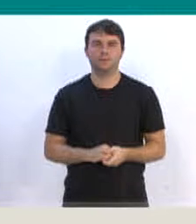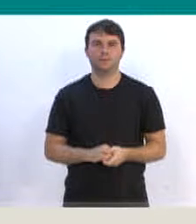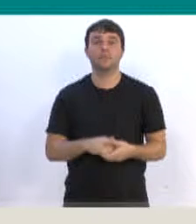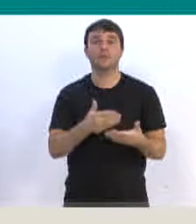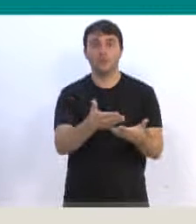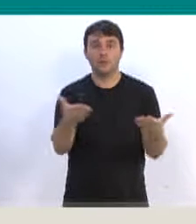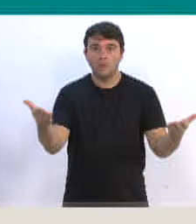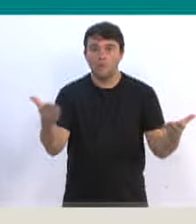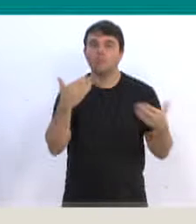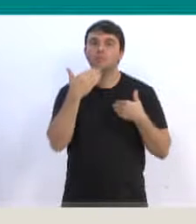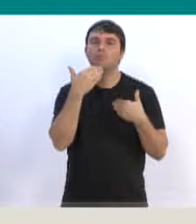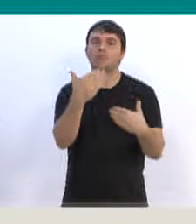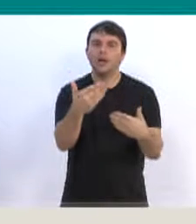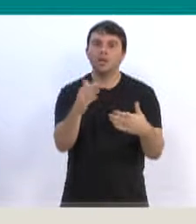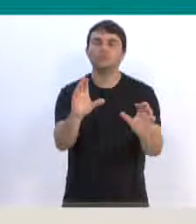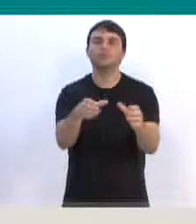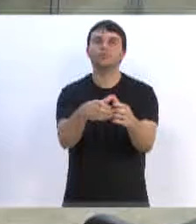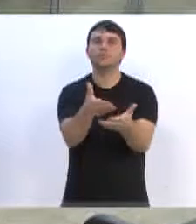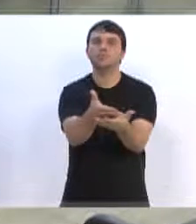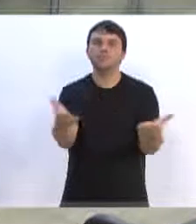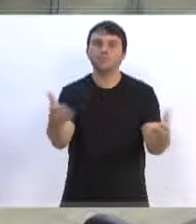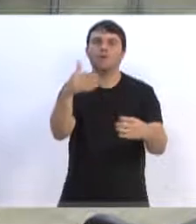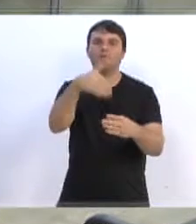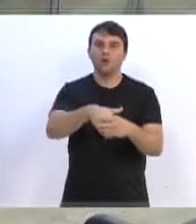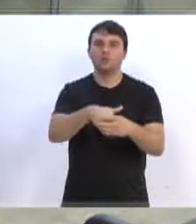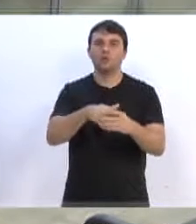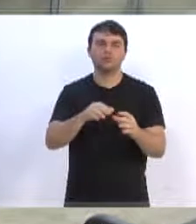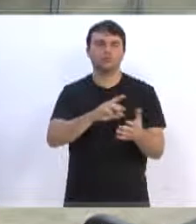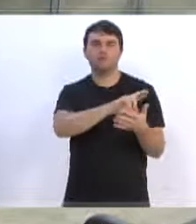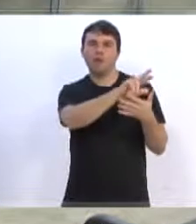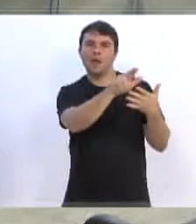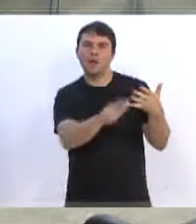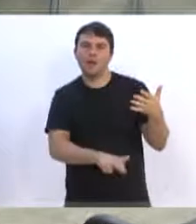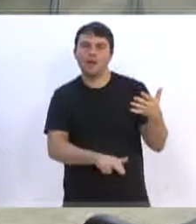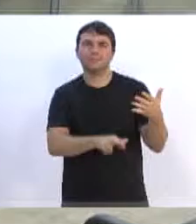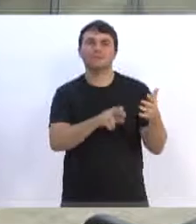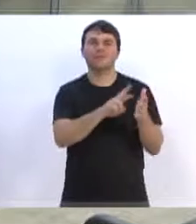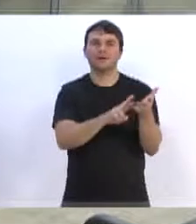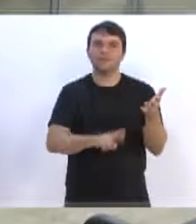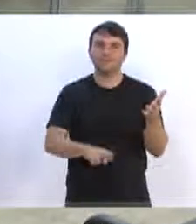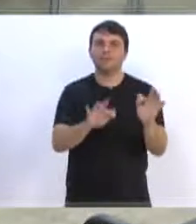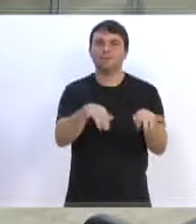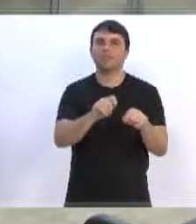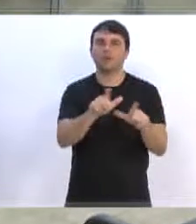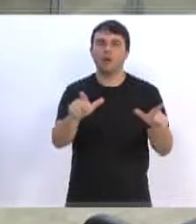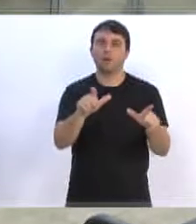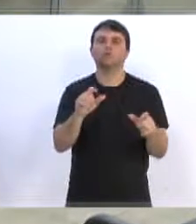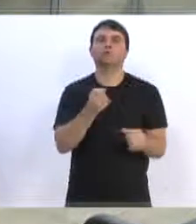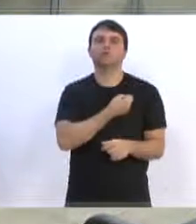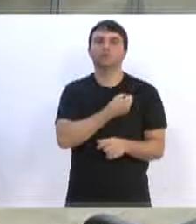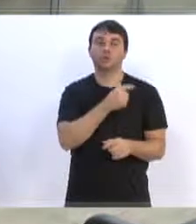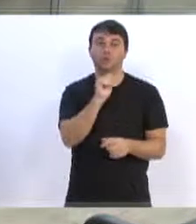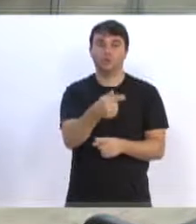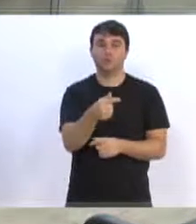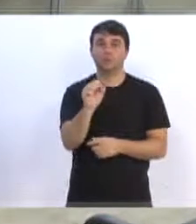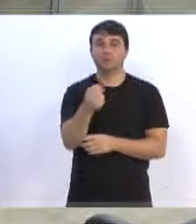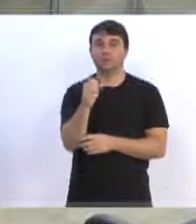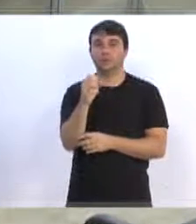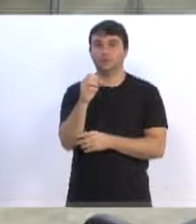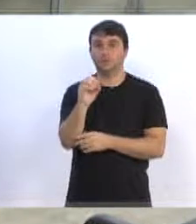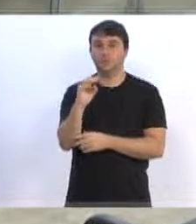Senhores, consulto o plenário para votação englobada das redações finais dos projetos de lei número